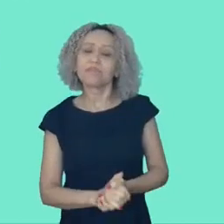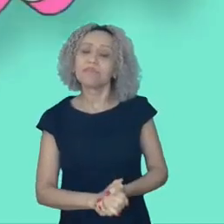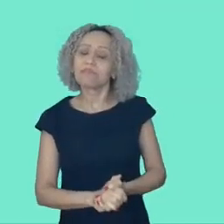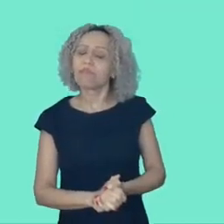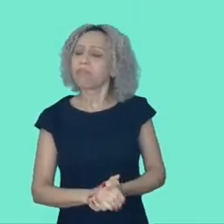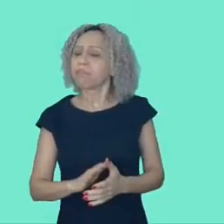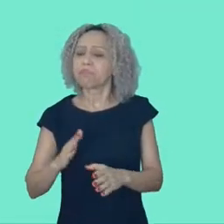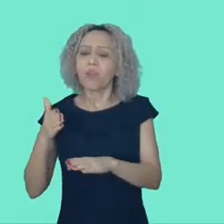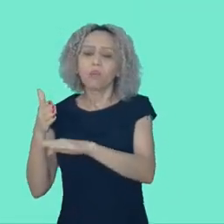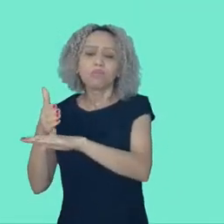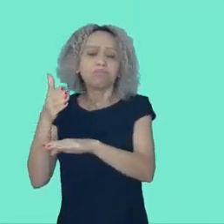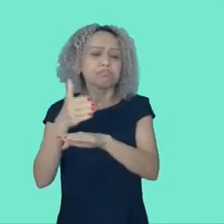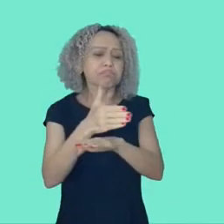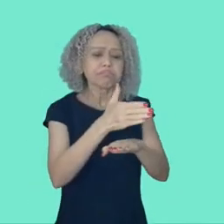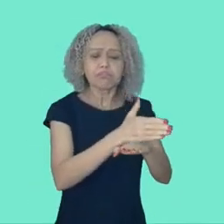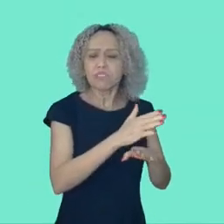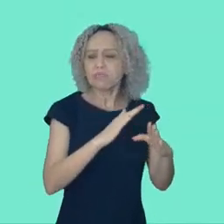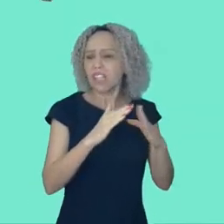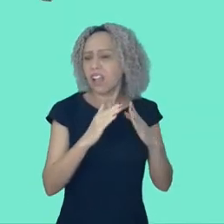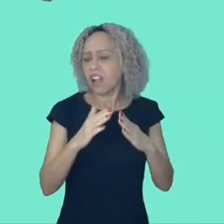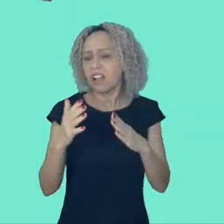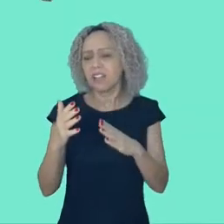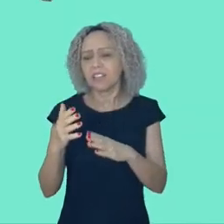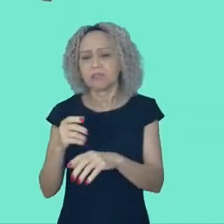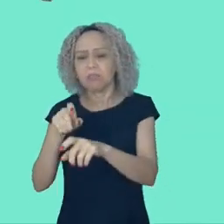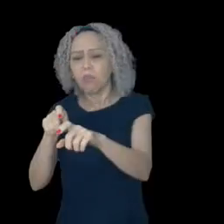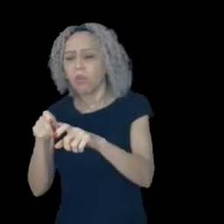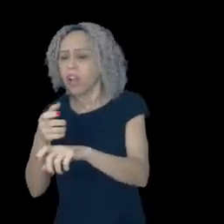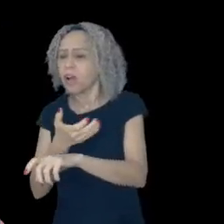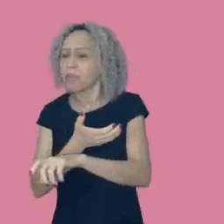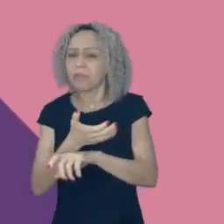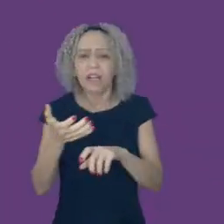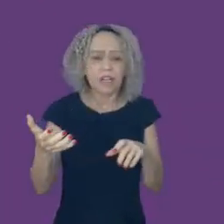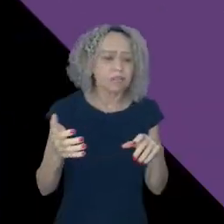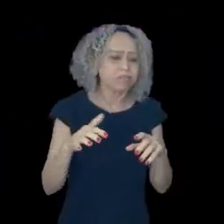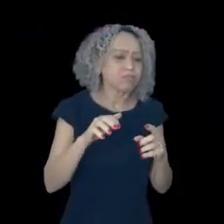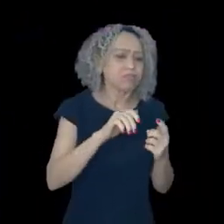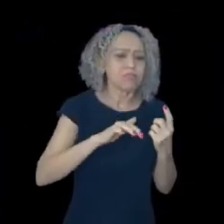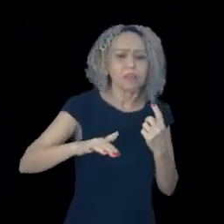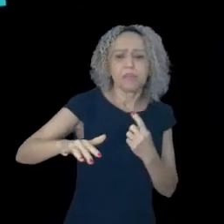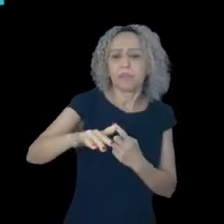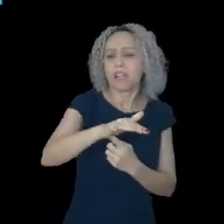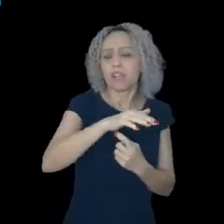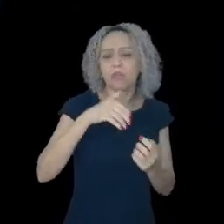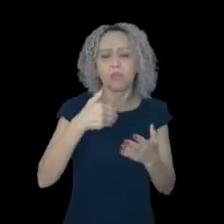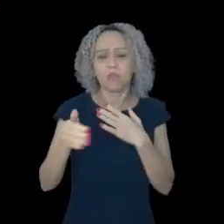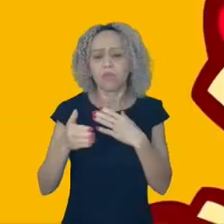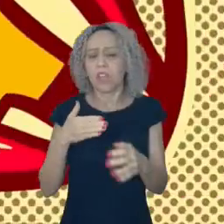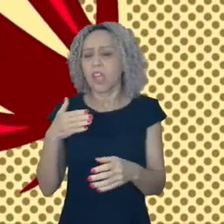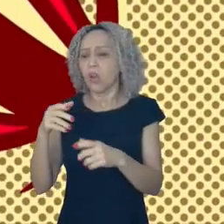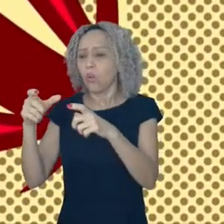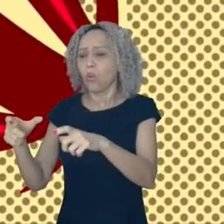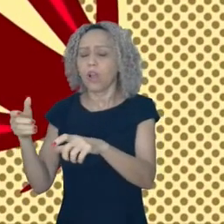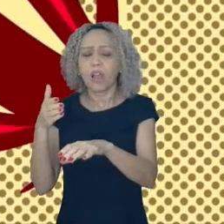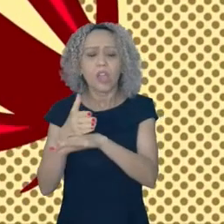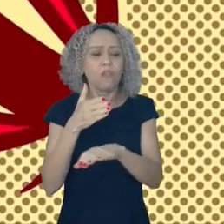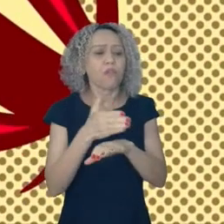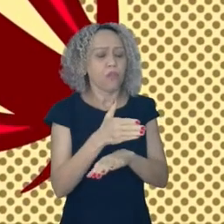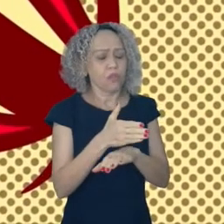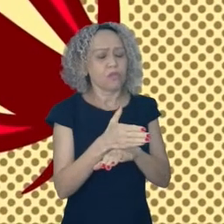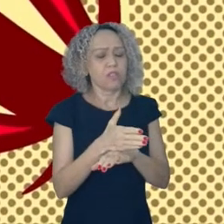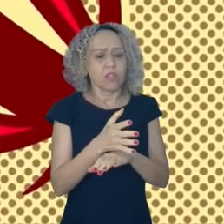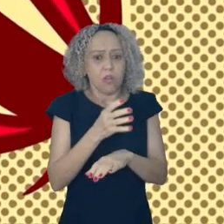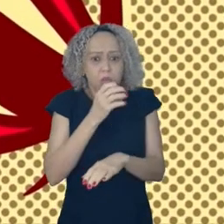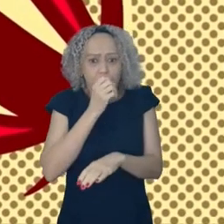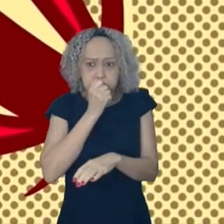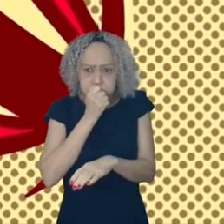Seja em casa, no campo, na rua ou na praça. Chega de mordaça,